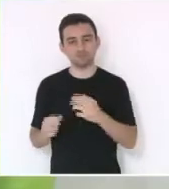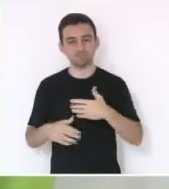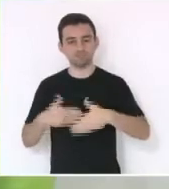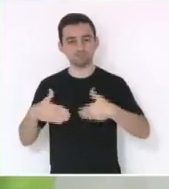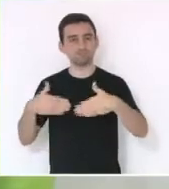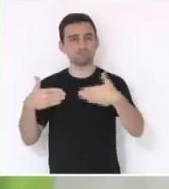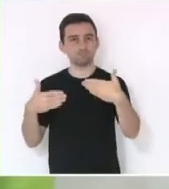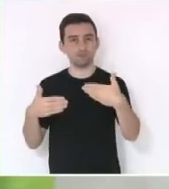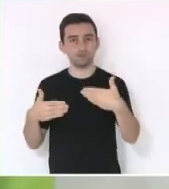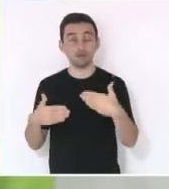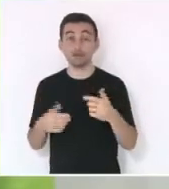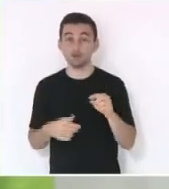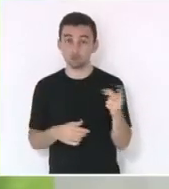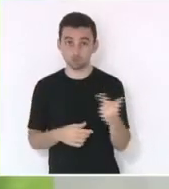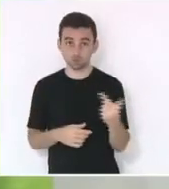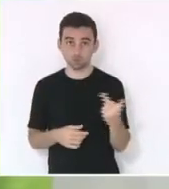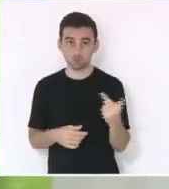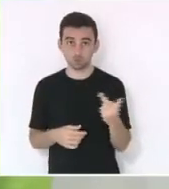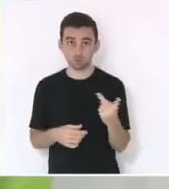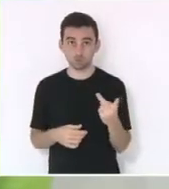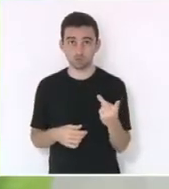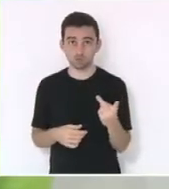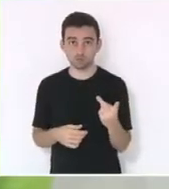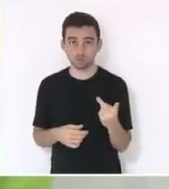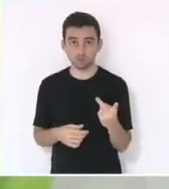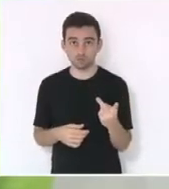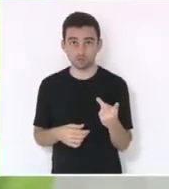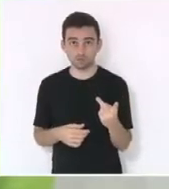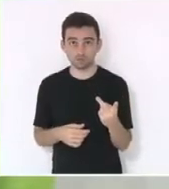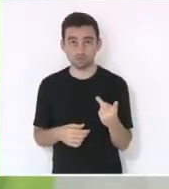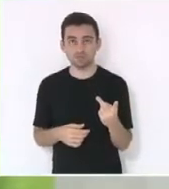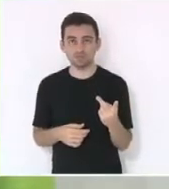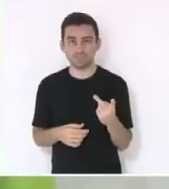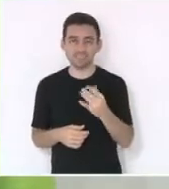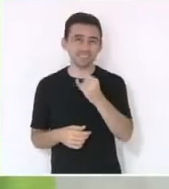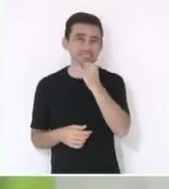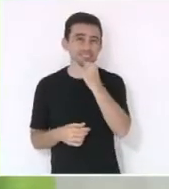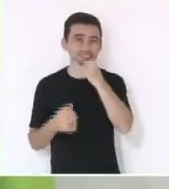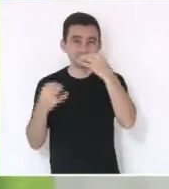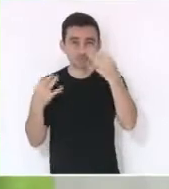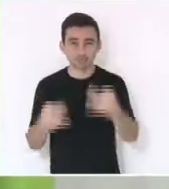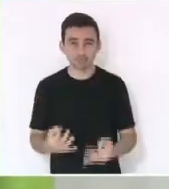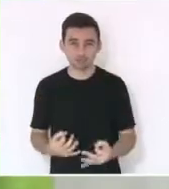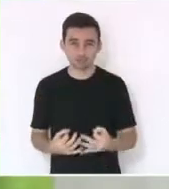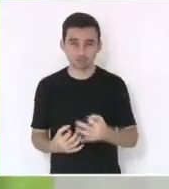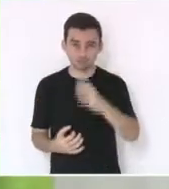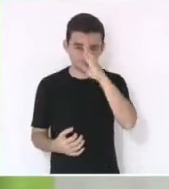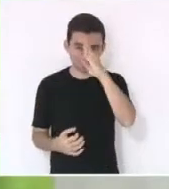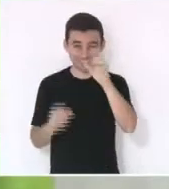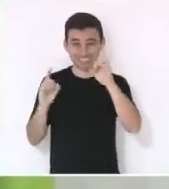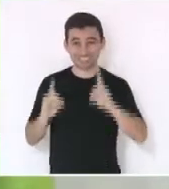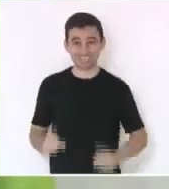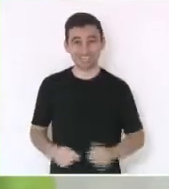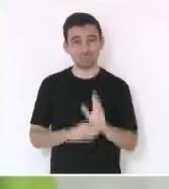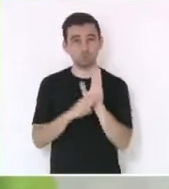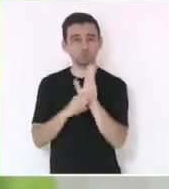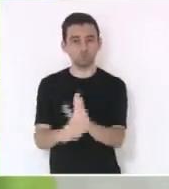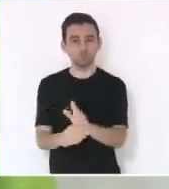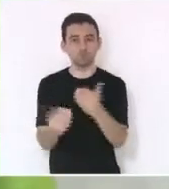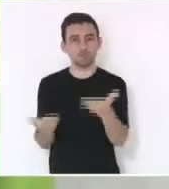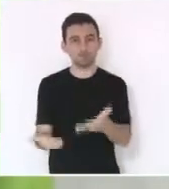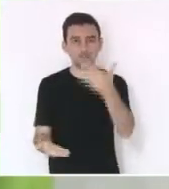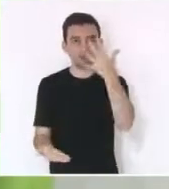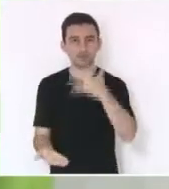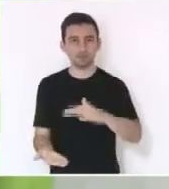trabalho, e dando um exemplo, dando um norte, uma direção, dando dignidade a essa criatura,